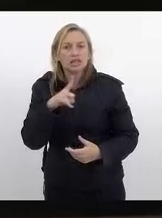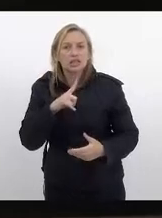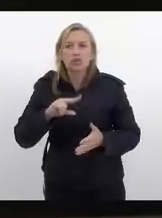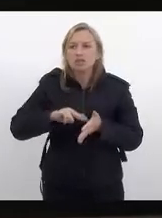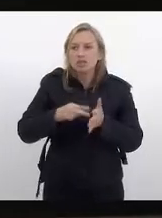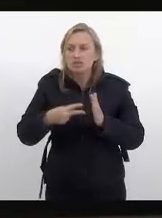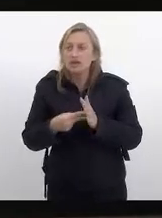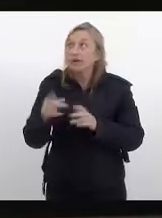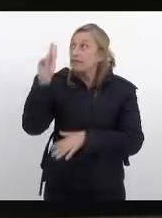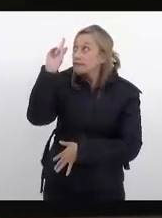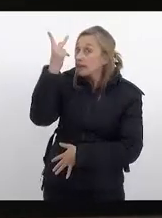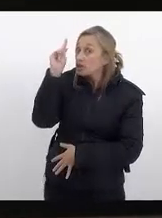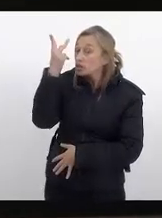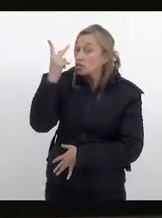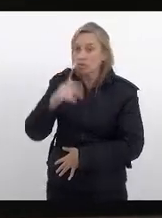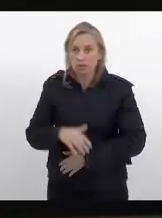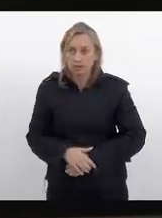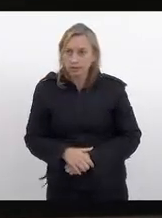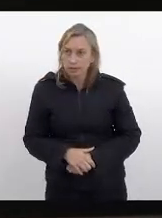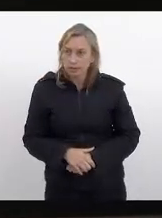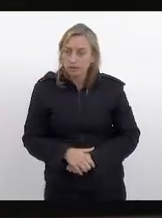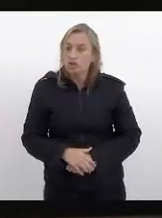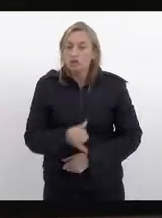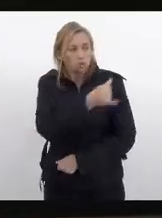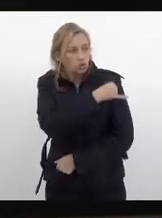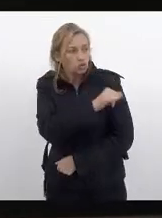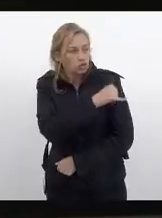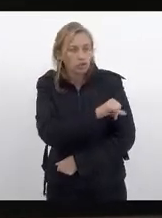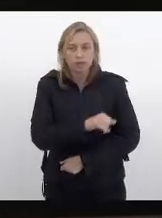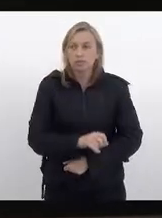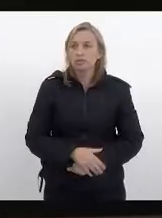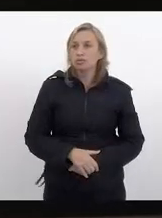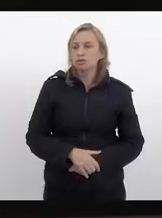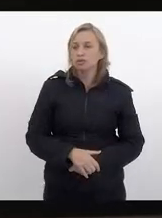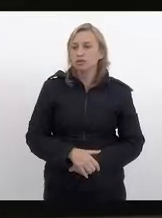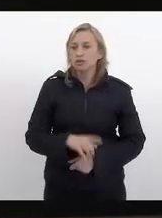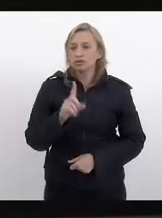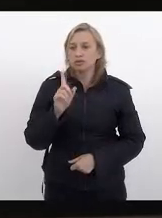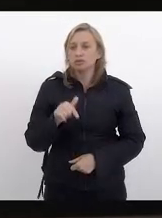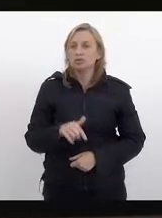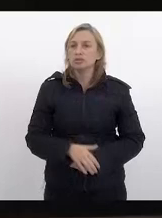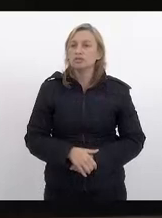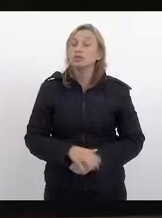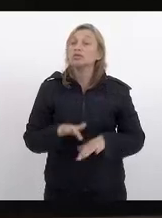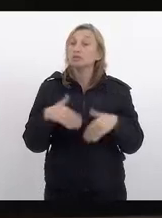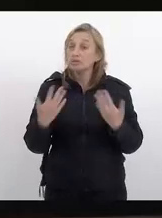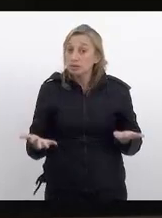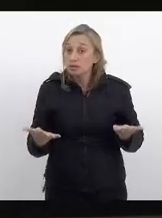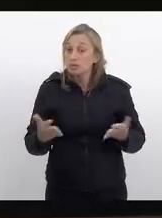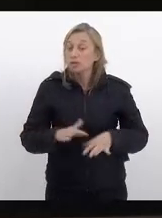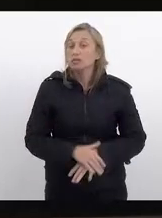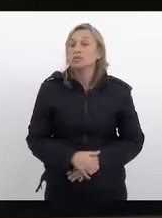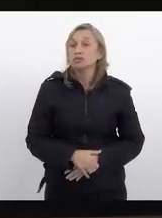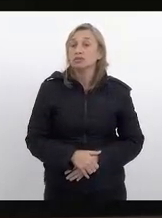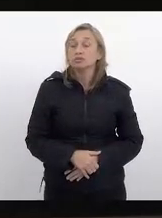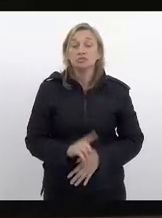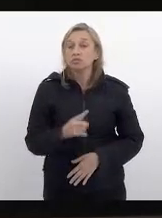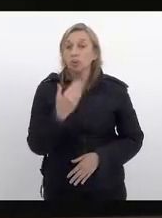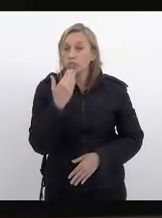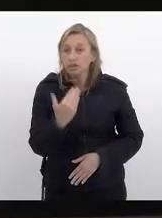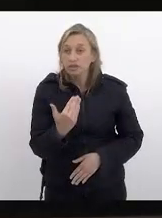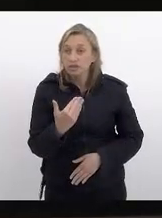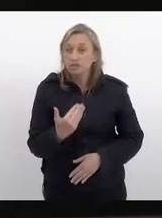significado na história do Rio de Janeiro né Tem significado então não não